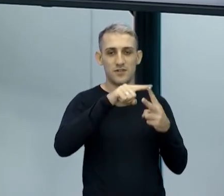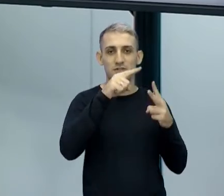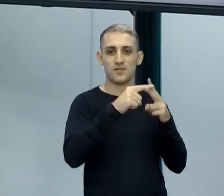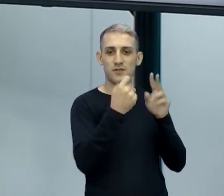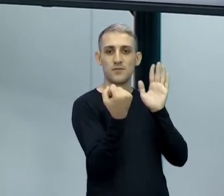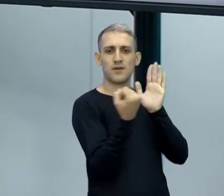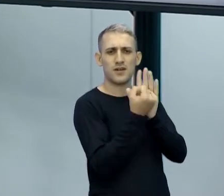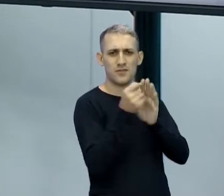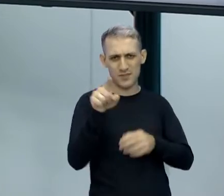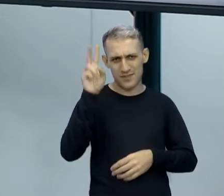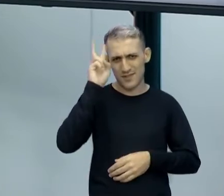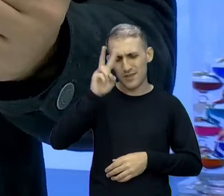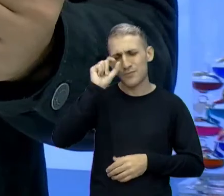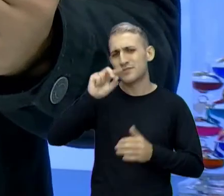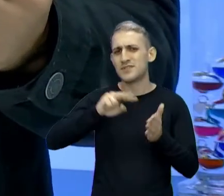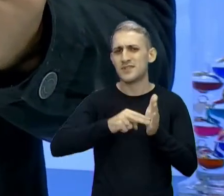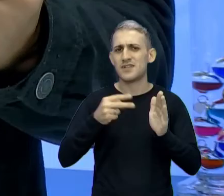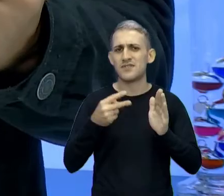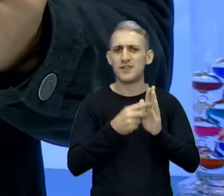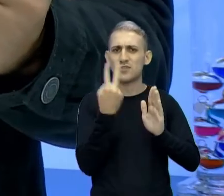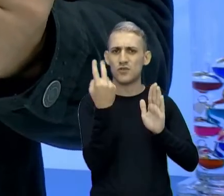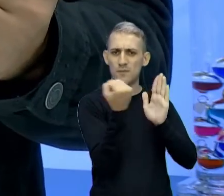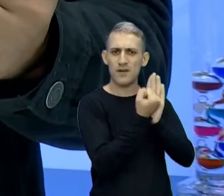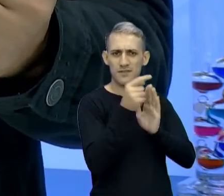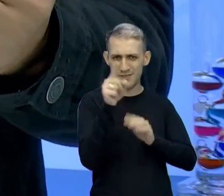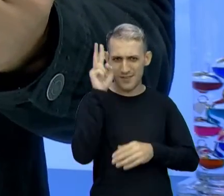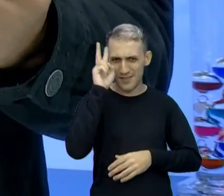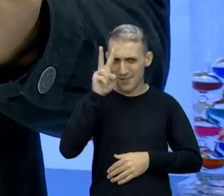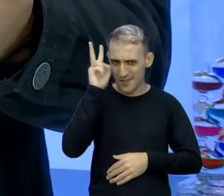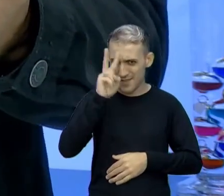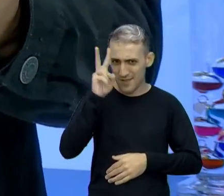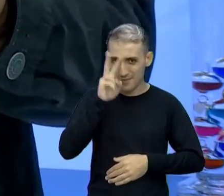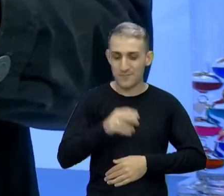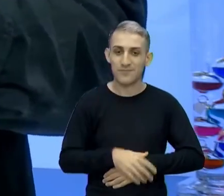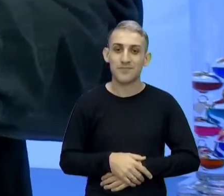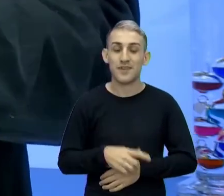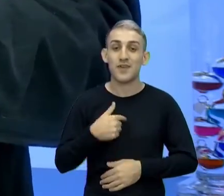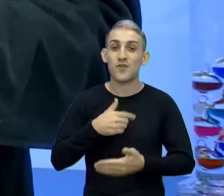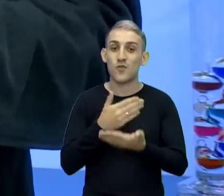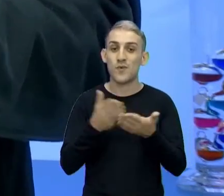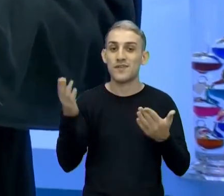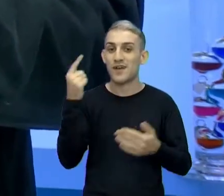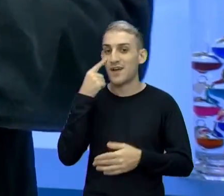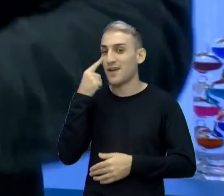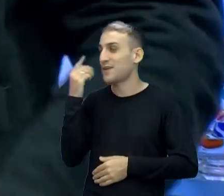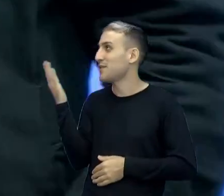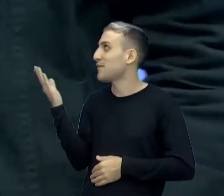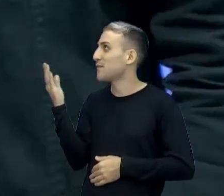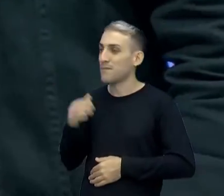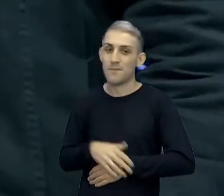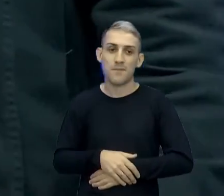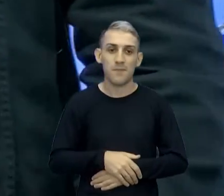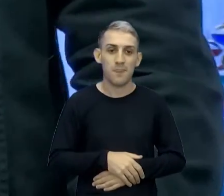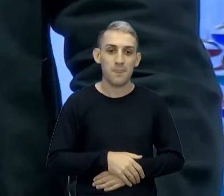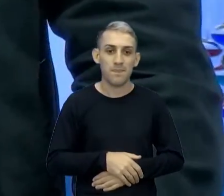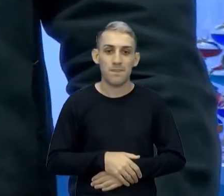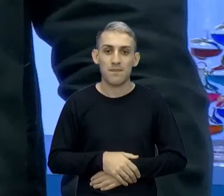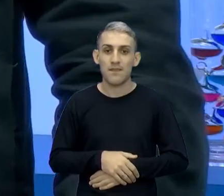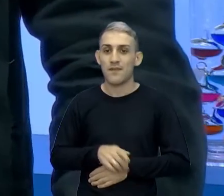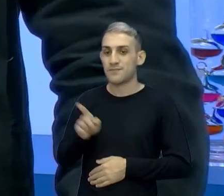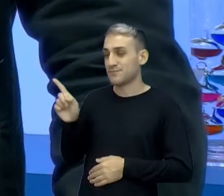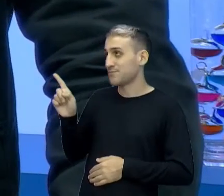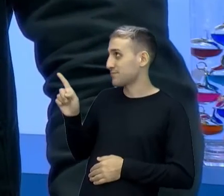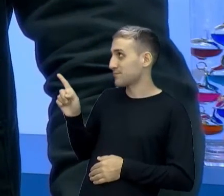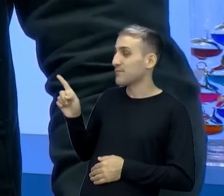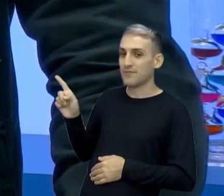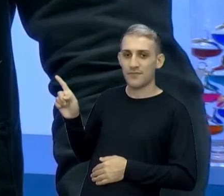lembram o que significa esses 2 símbolos? Será que vocês lembram? Ó, eu vou começar por este daqui, ó. Tá? Esse daqui,